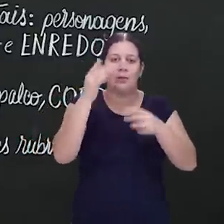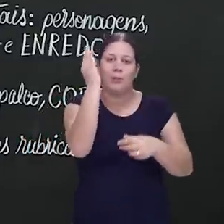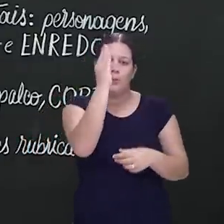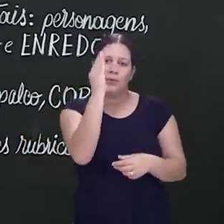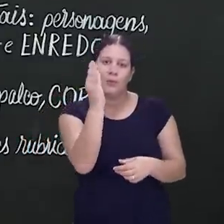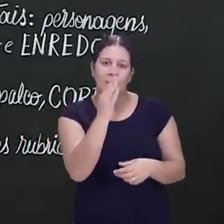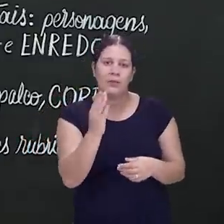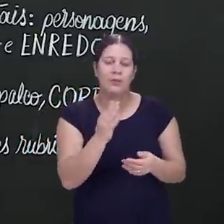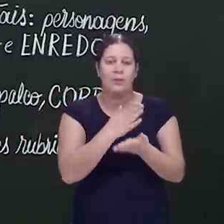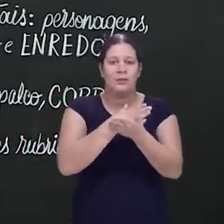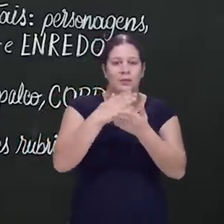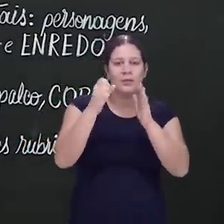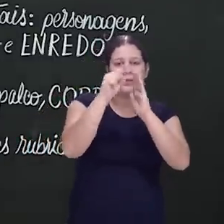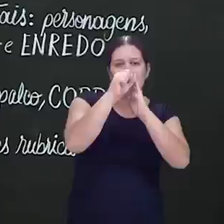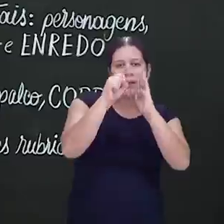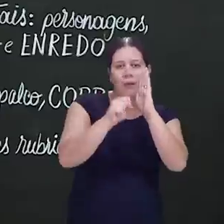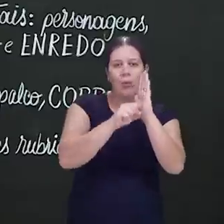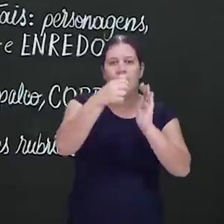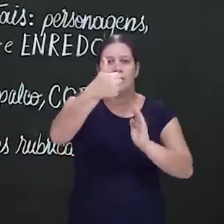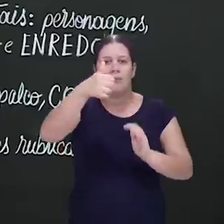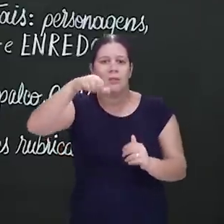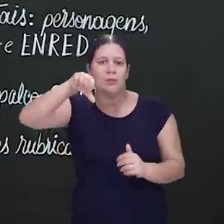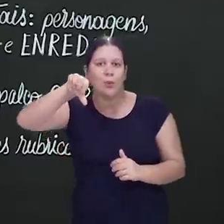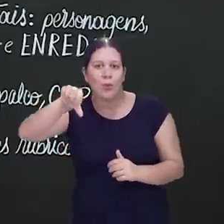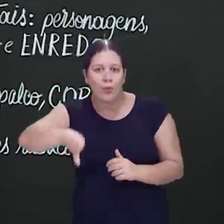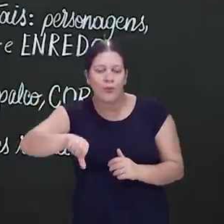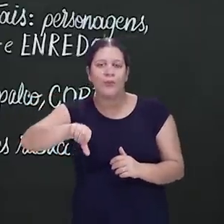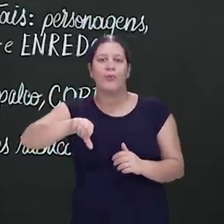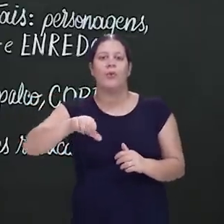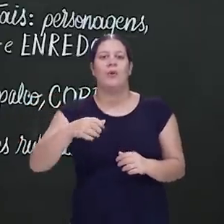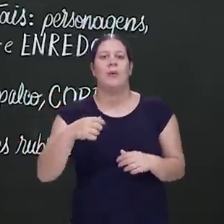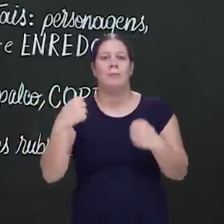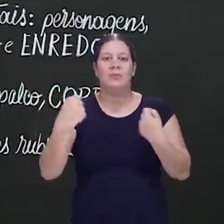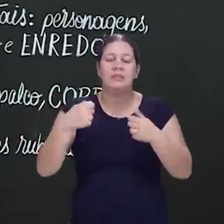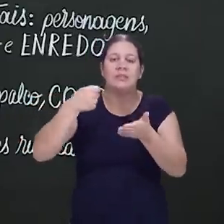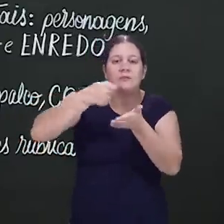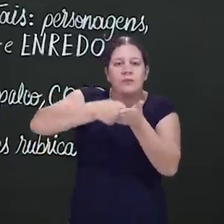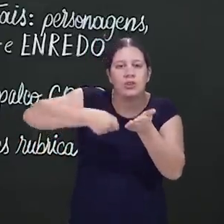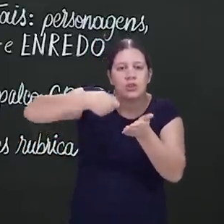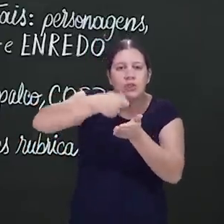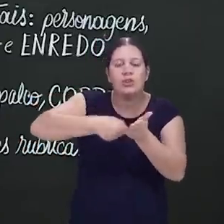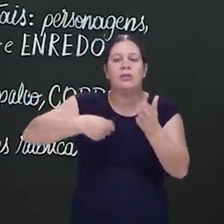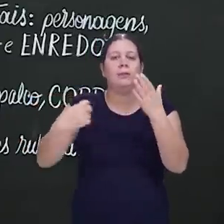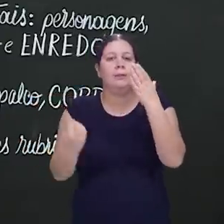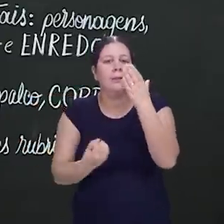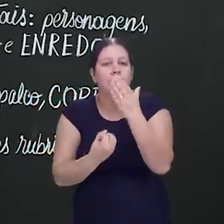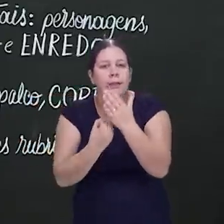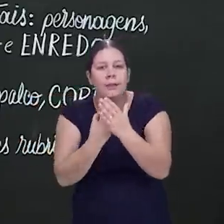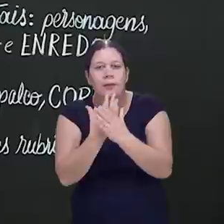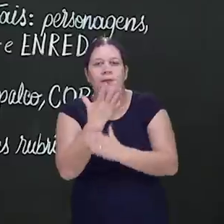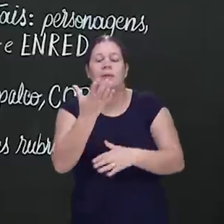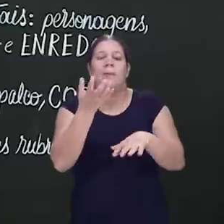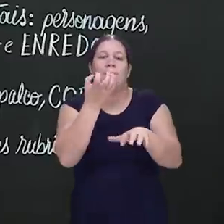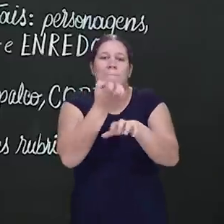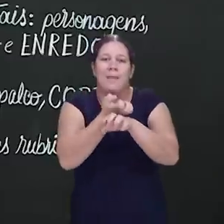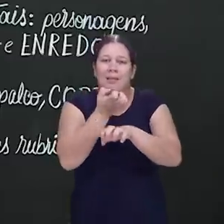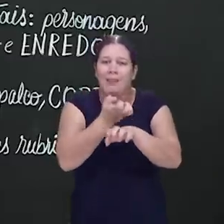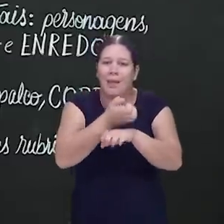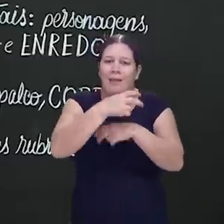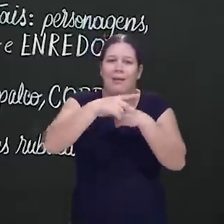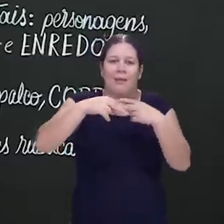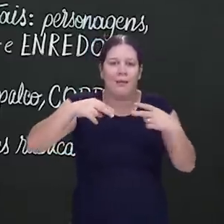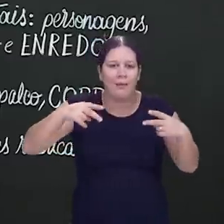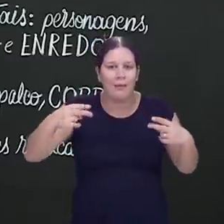do Brasil no início do século XIX, vai ser necessário investir um pouco de criatividade e também de material para